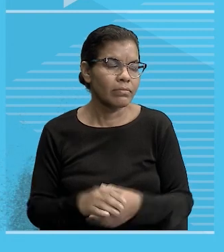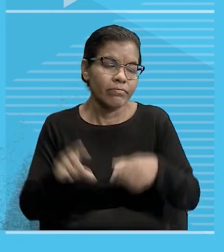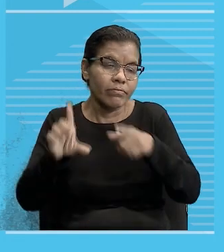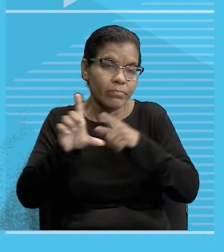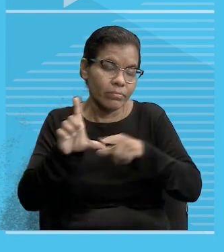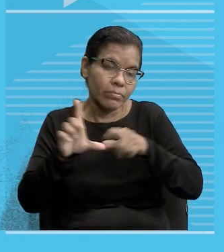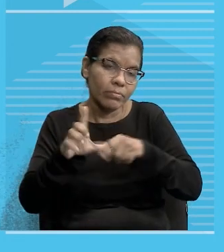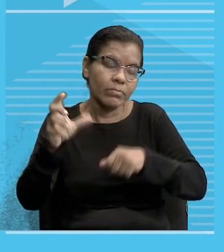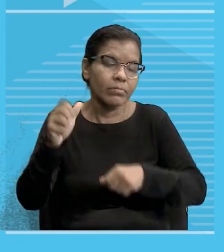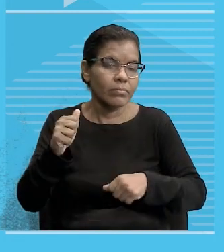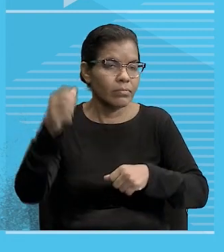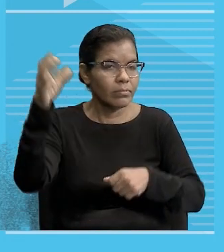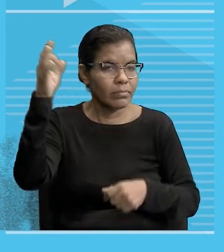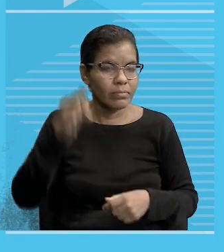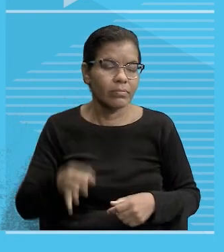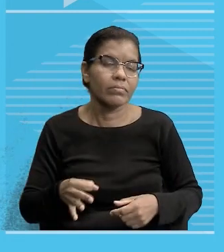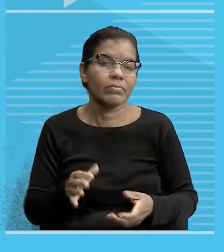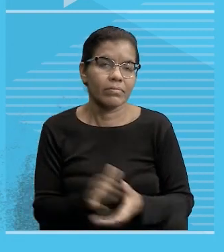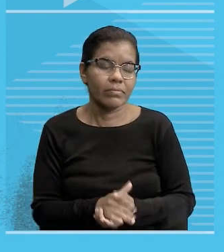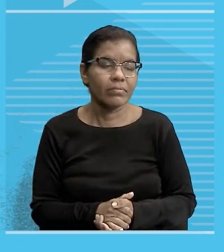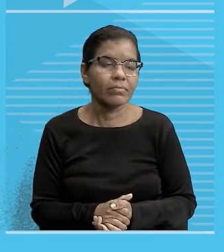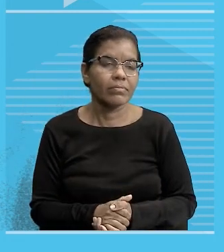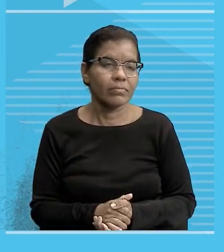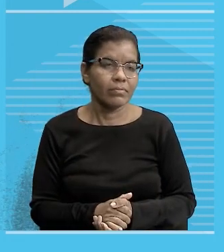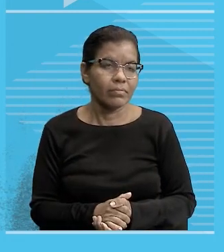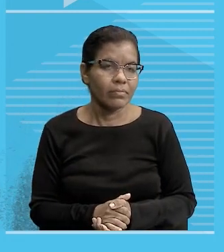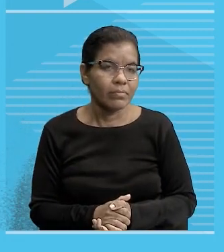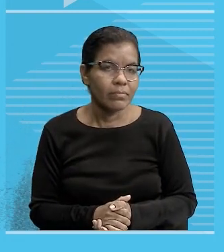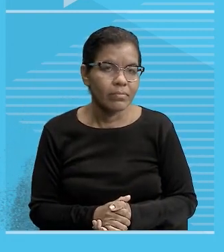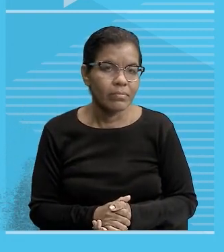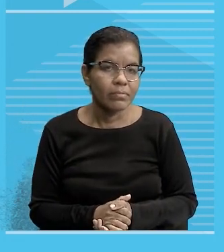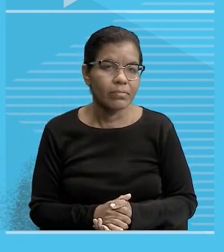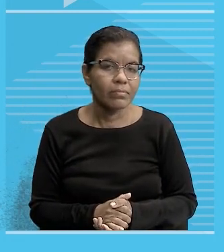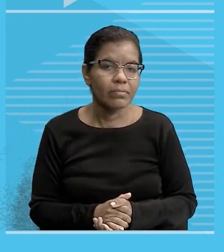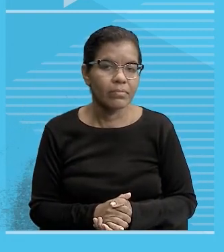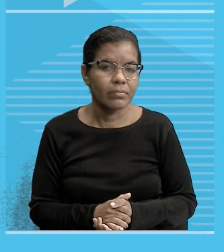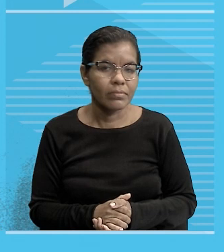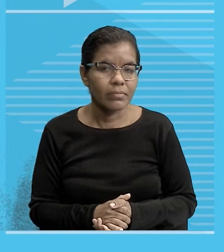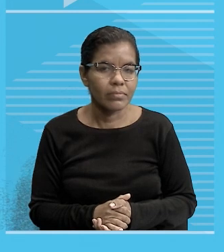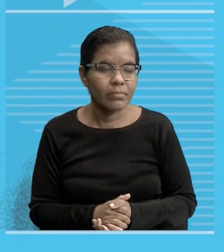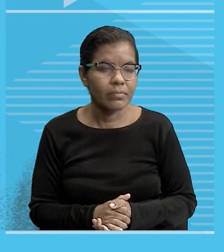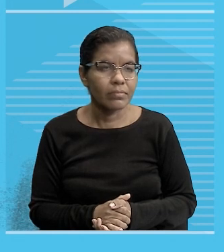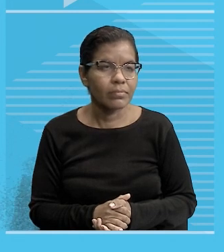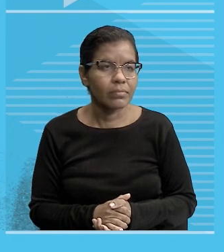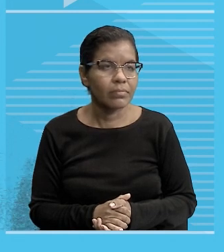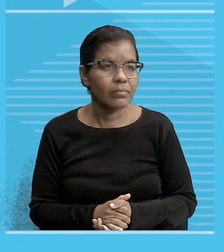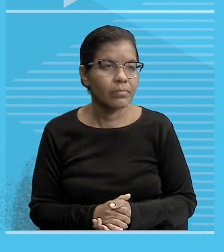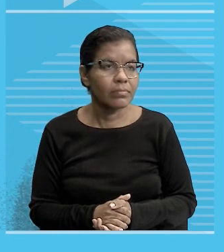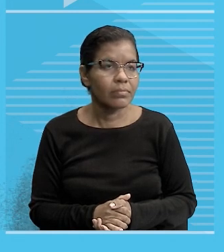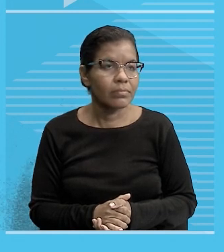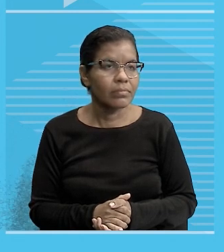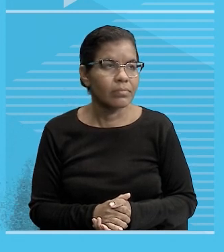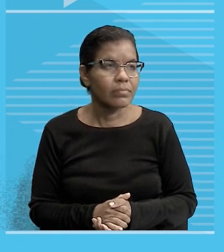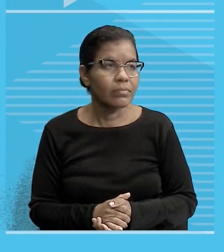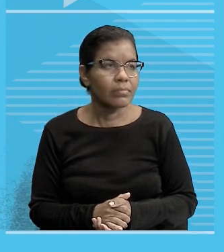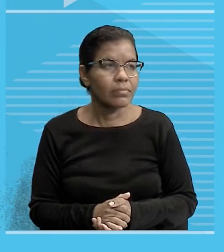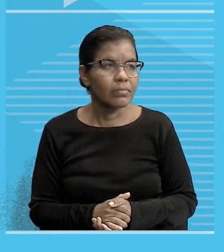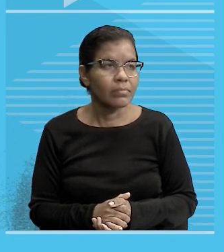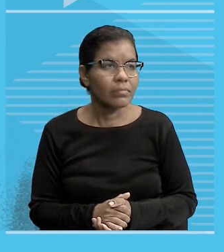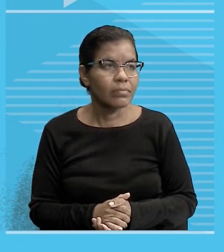aluno letra A não tem do que discutir é senso de descarte